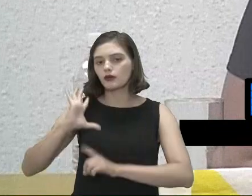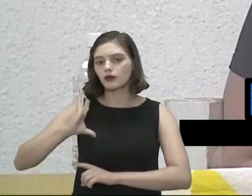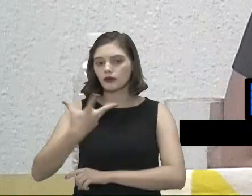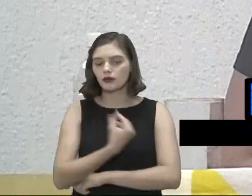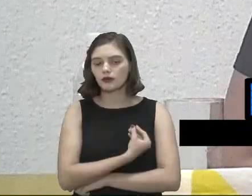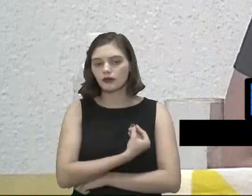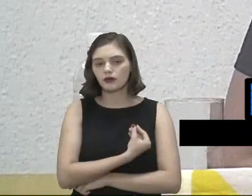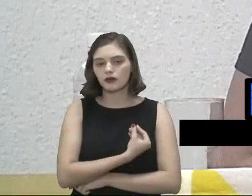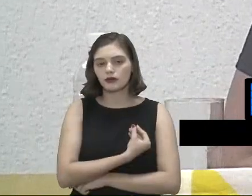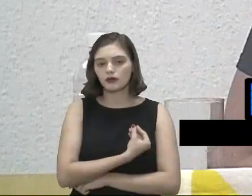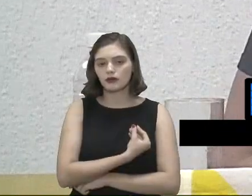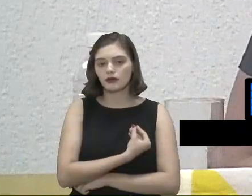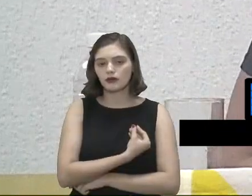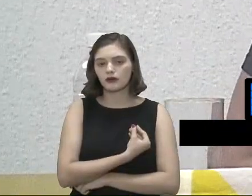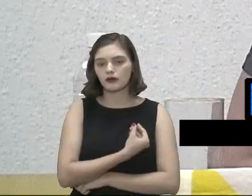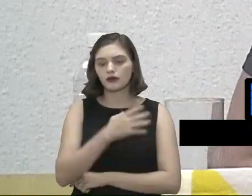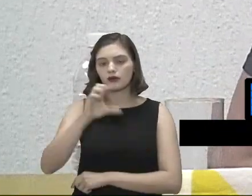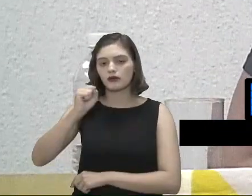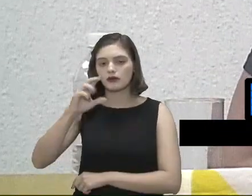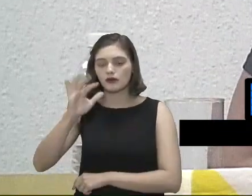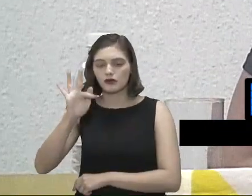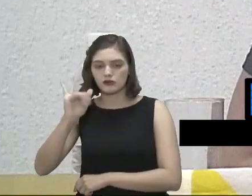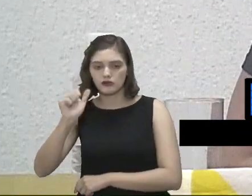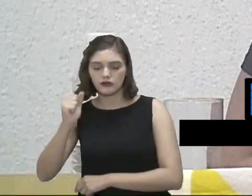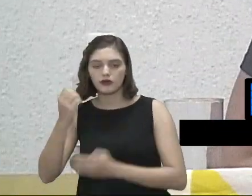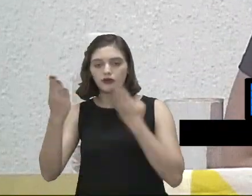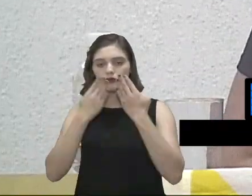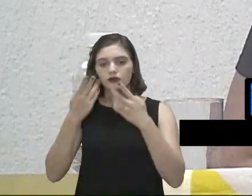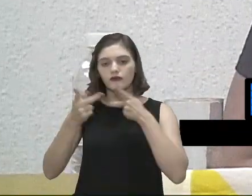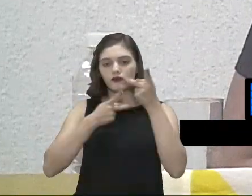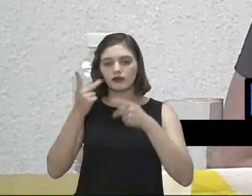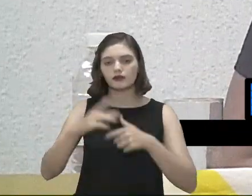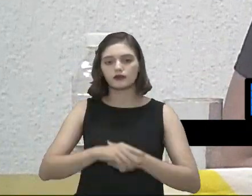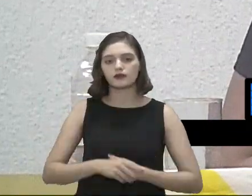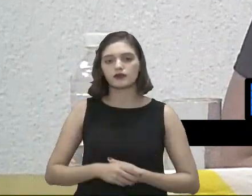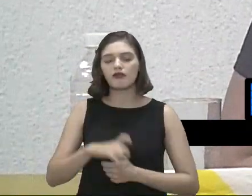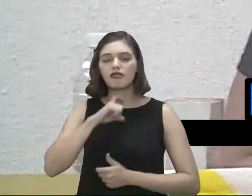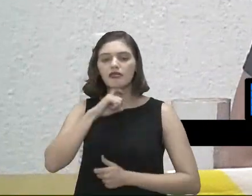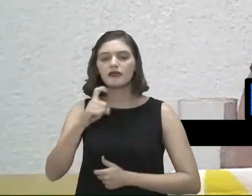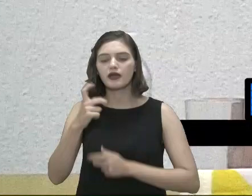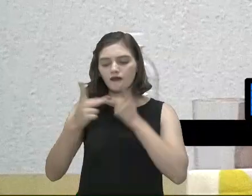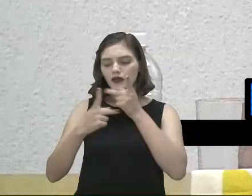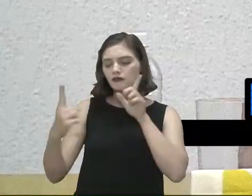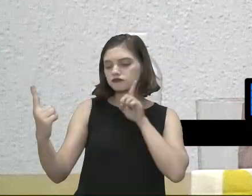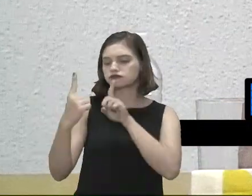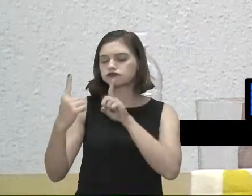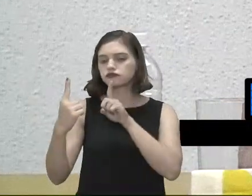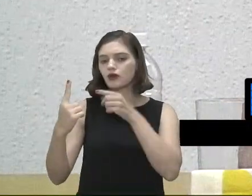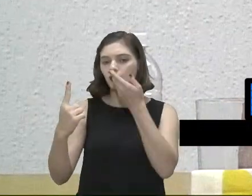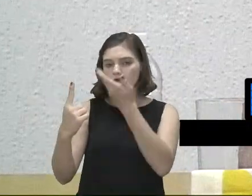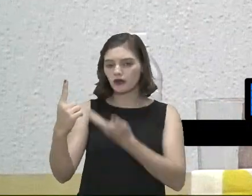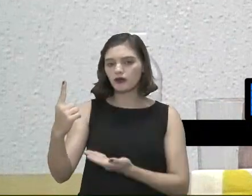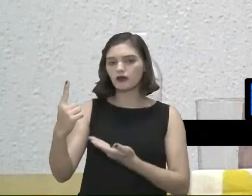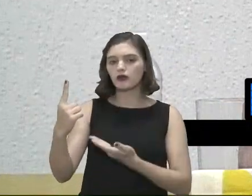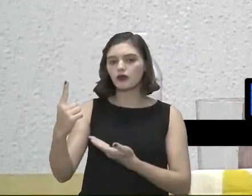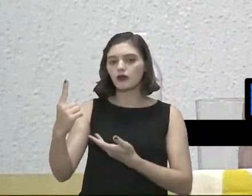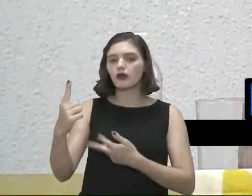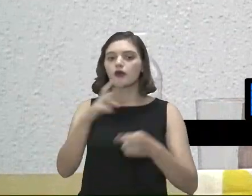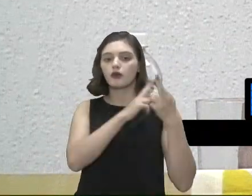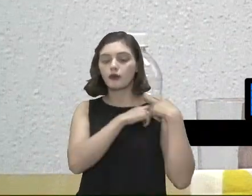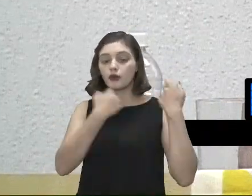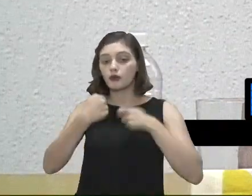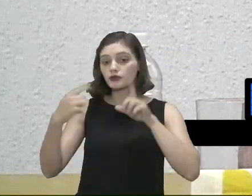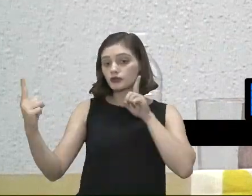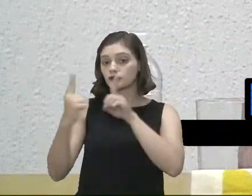finalizar. Sofia Faver, uma psicóloga, fala assim, ninguém chega e fala para um supervisor, eu preciso atender